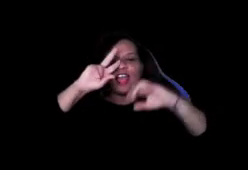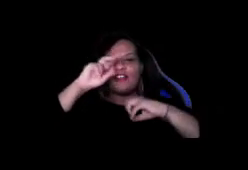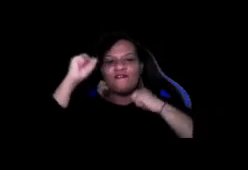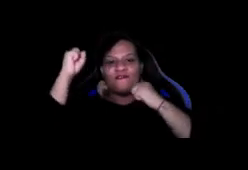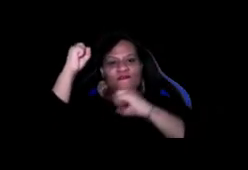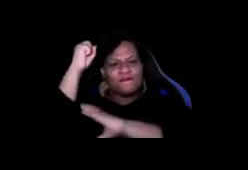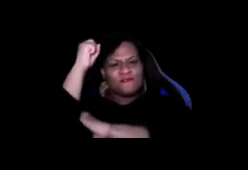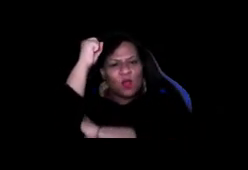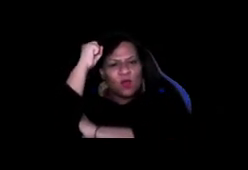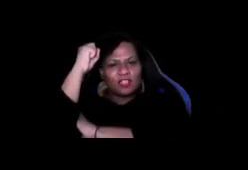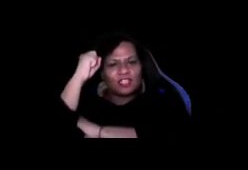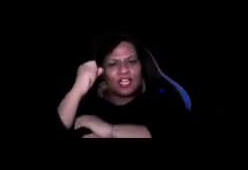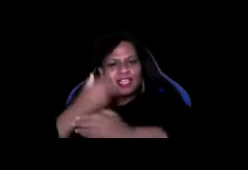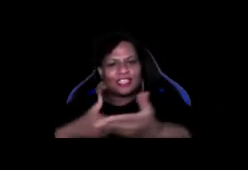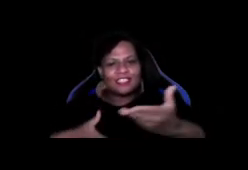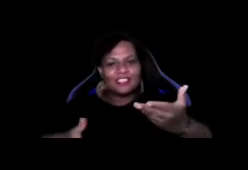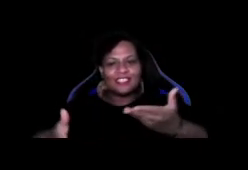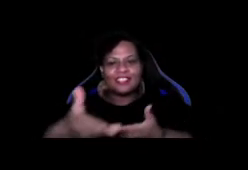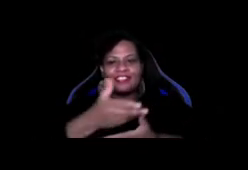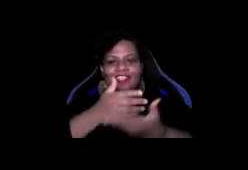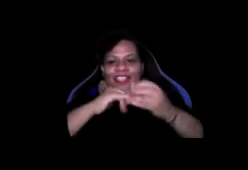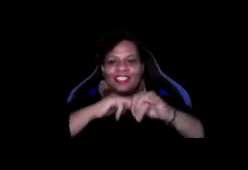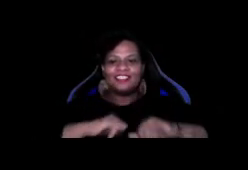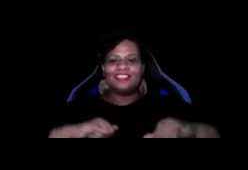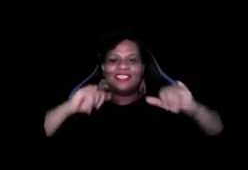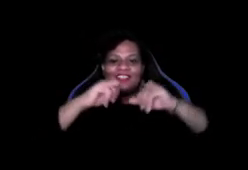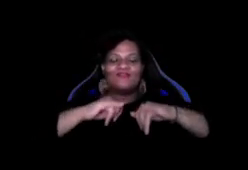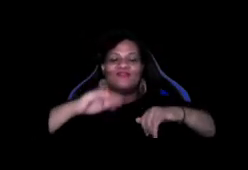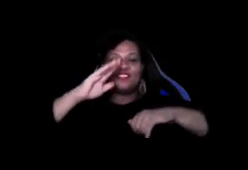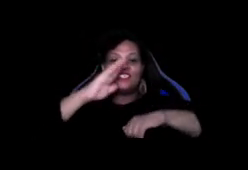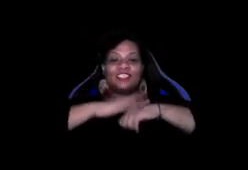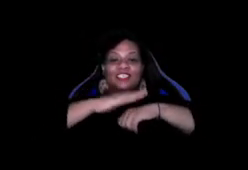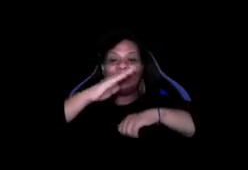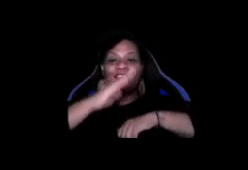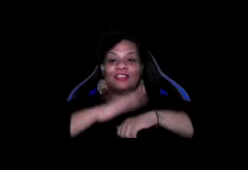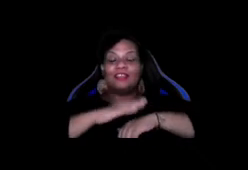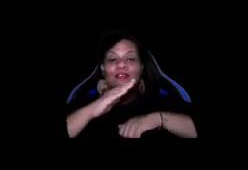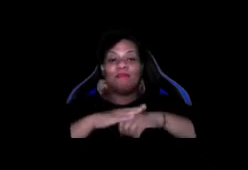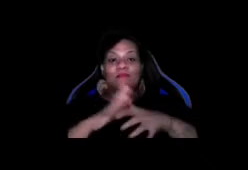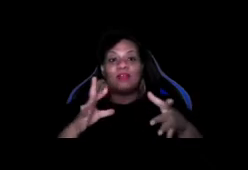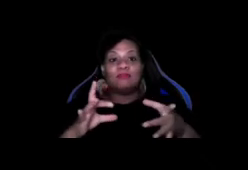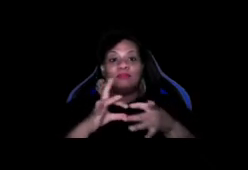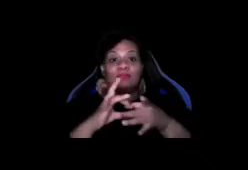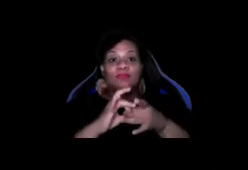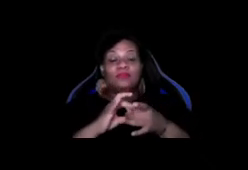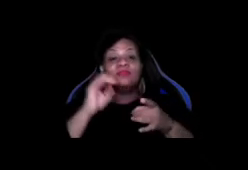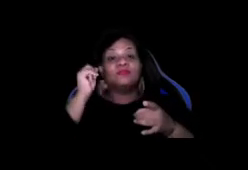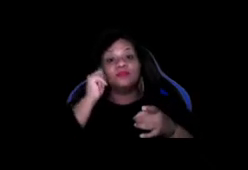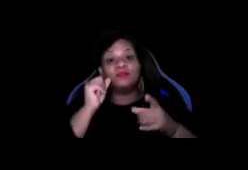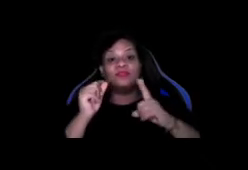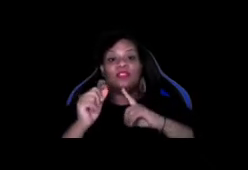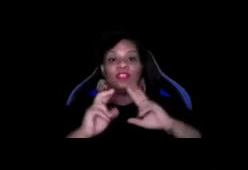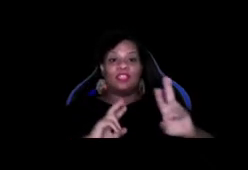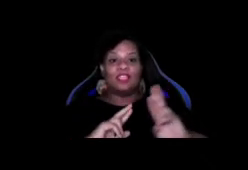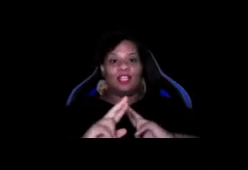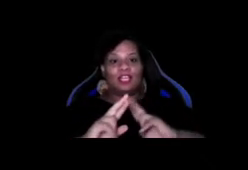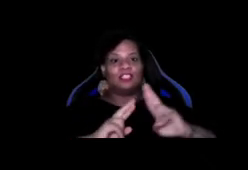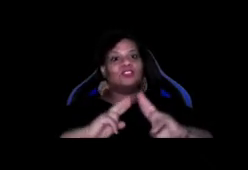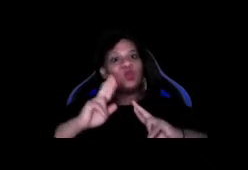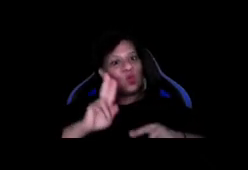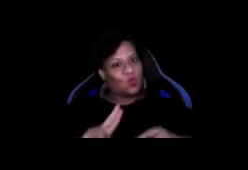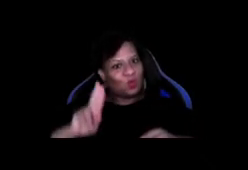vez mais essa rede de mulheres, né, que se relacionam e que tocam o tambor,